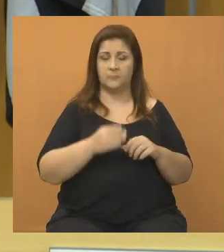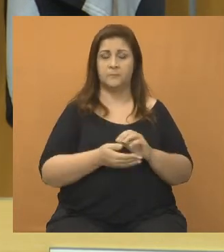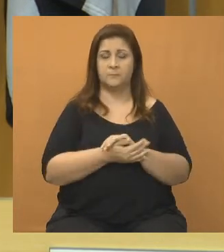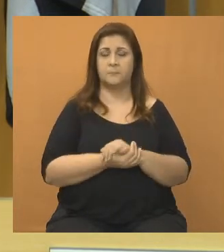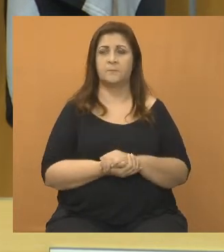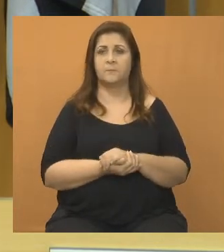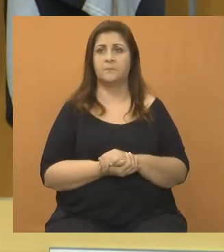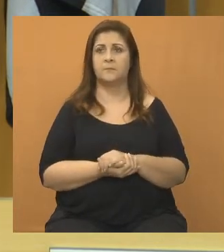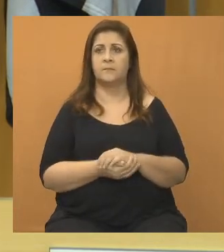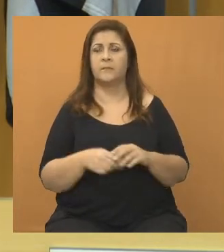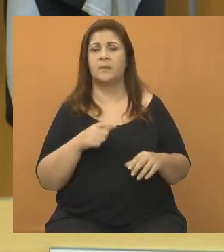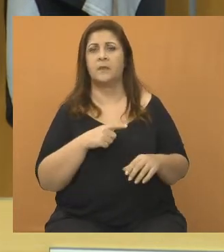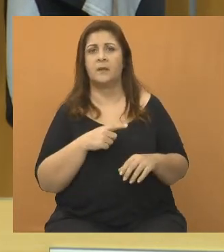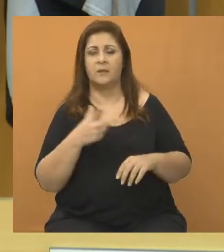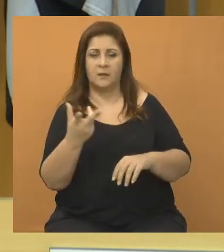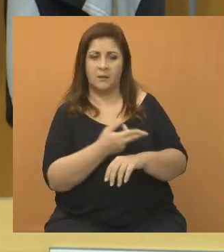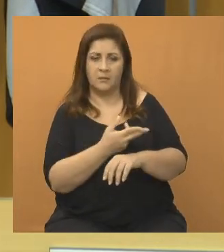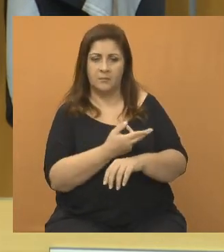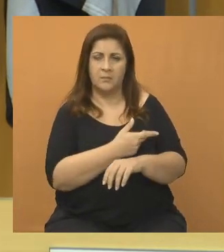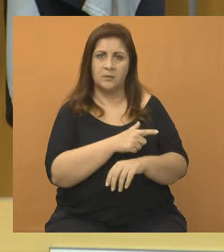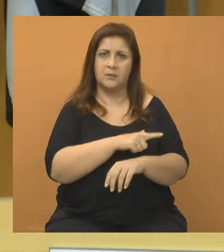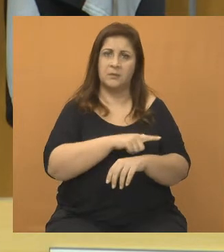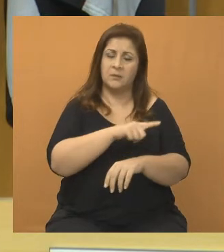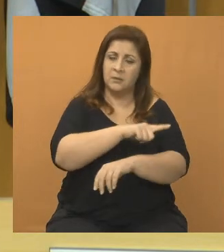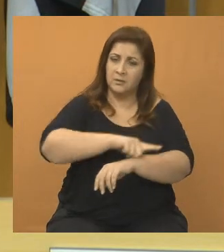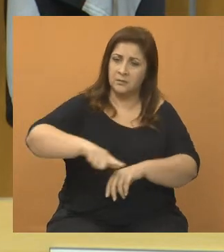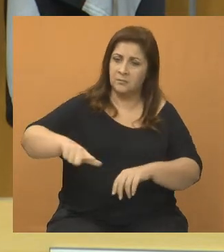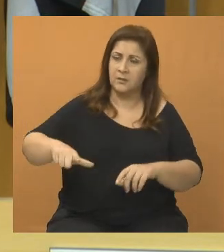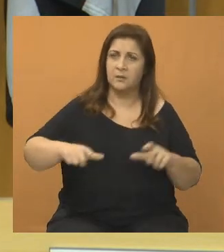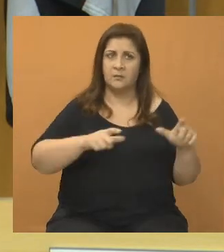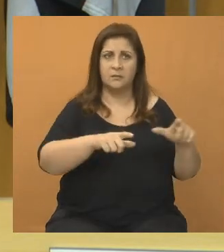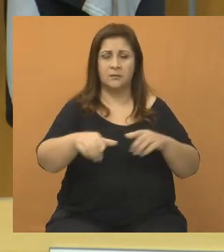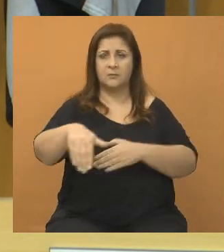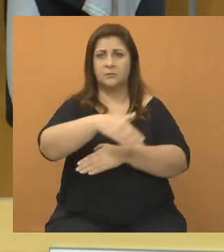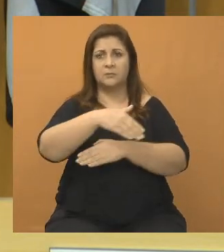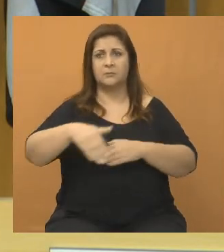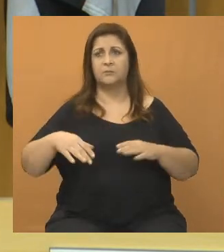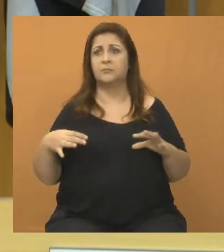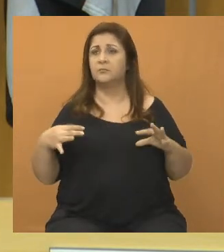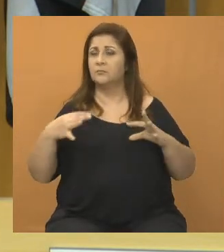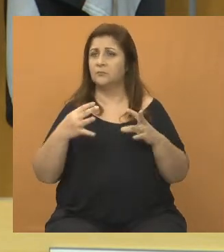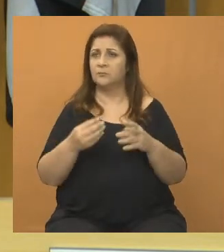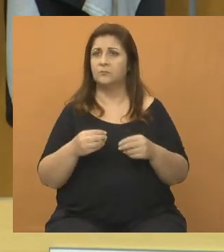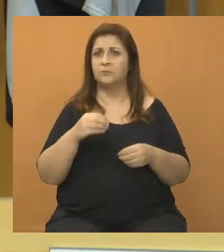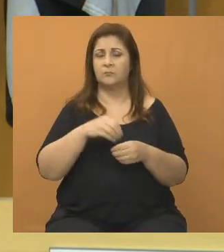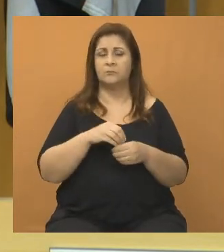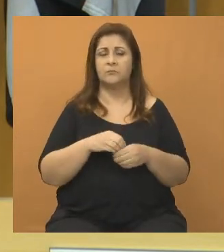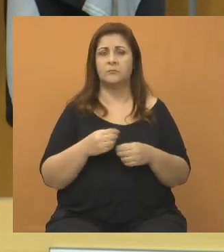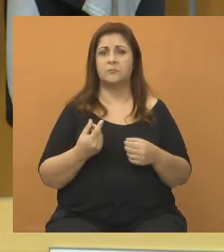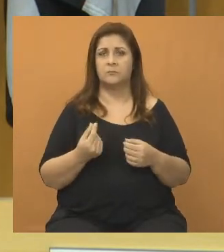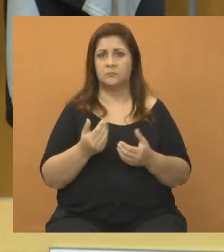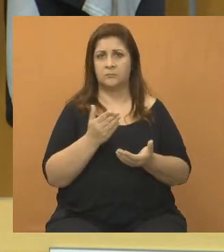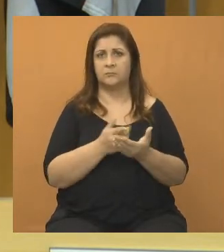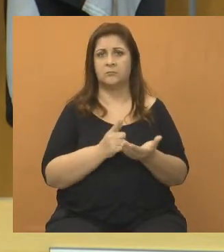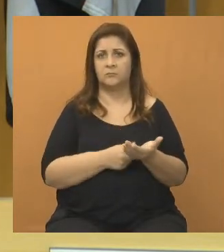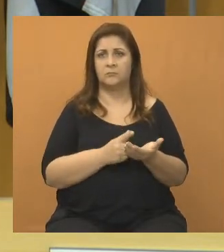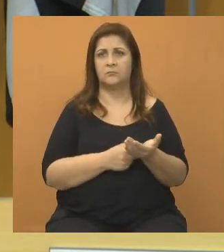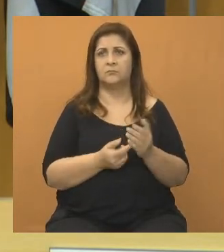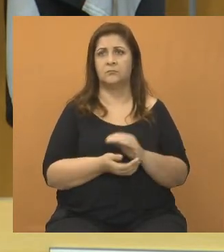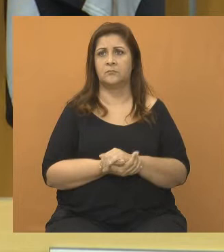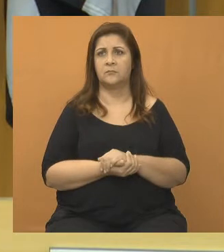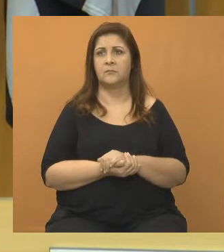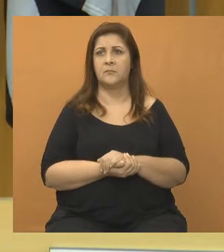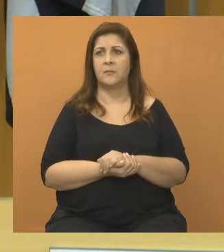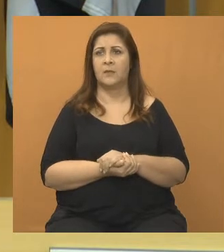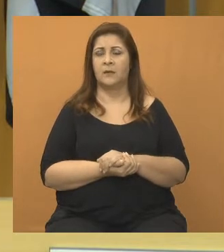praças e parques, você tem limpeza pública, todos esses serviços estão inseridos nesse grande contrato, né, que é um contrato, volto a